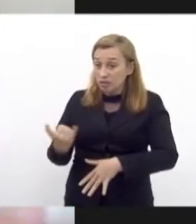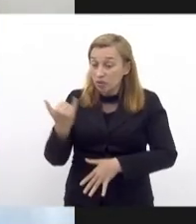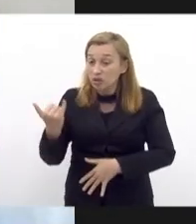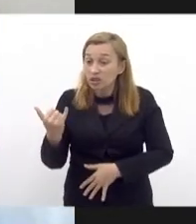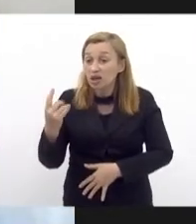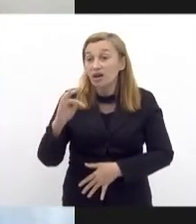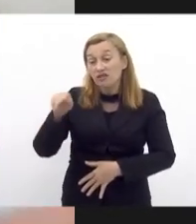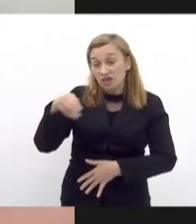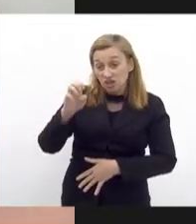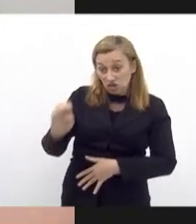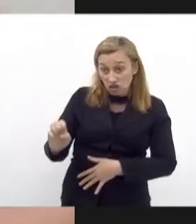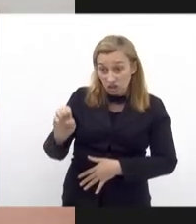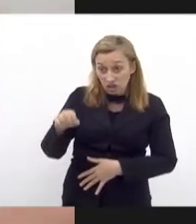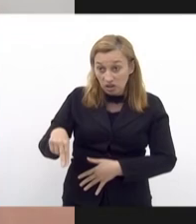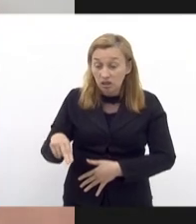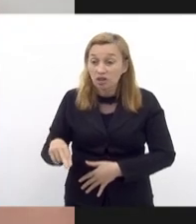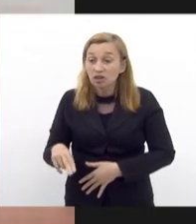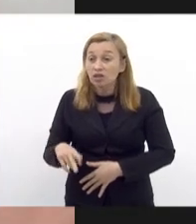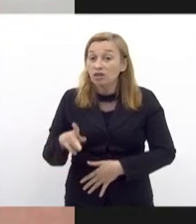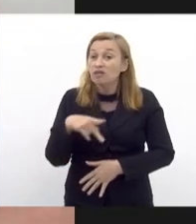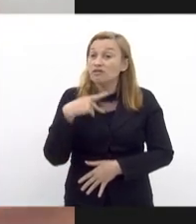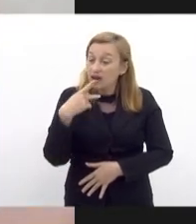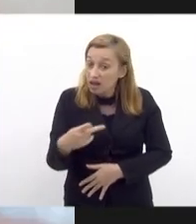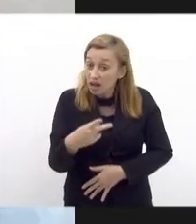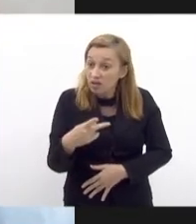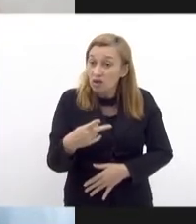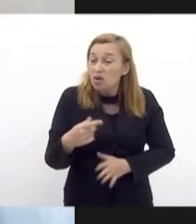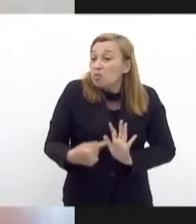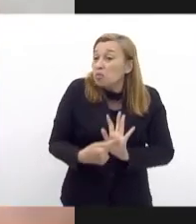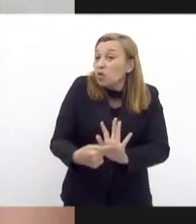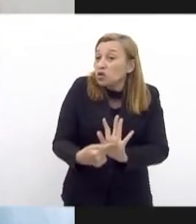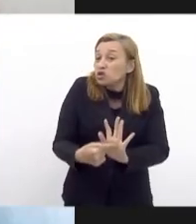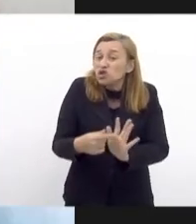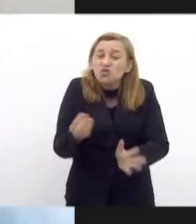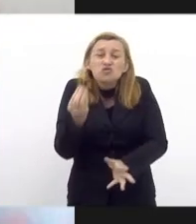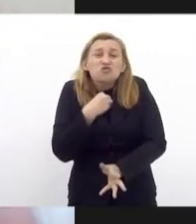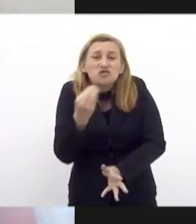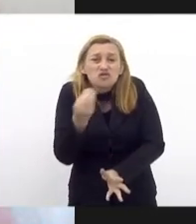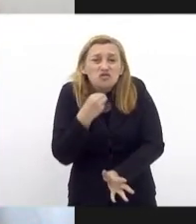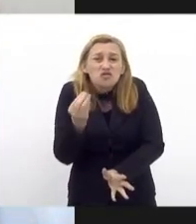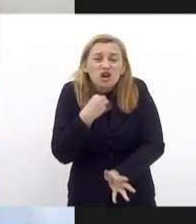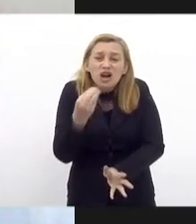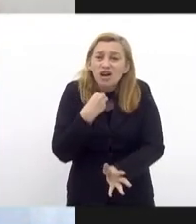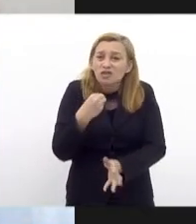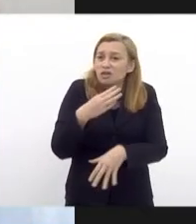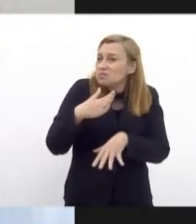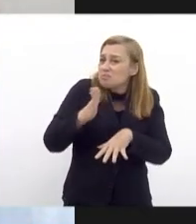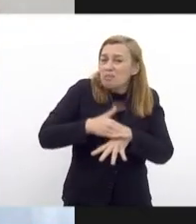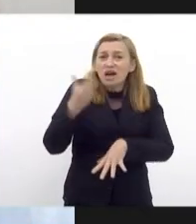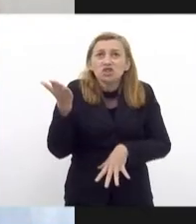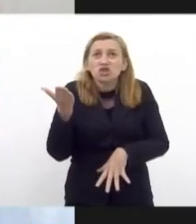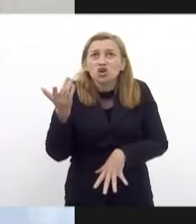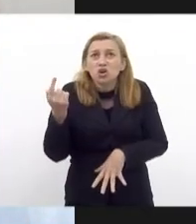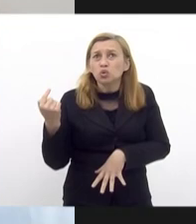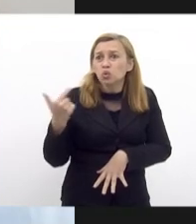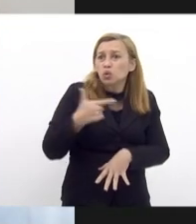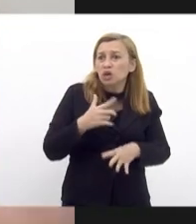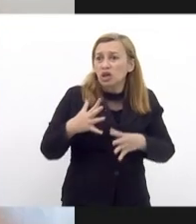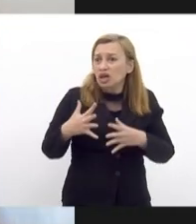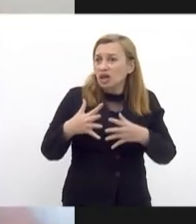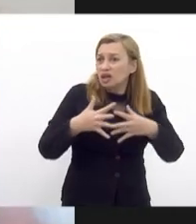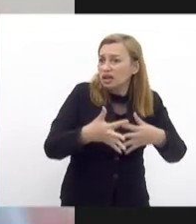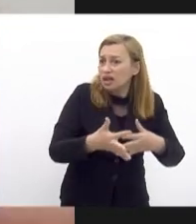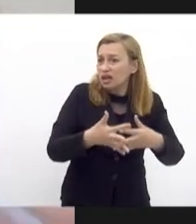Feijão vai certamente se posicionar, demonstra uma certa fraqueza e, mais do que integração